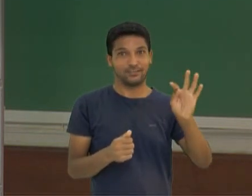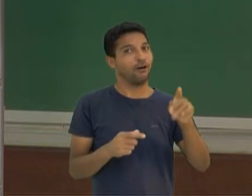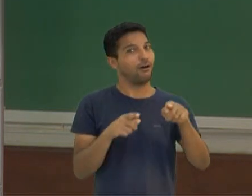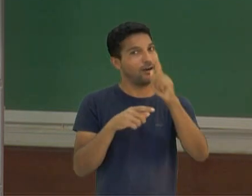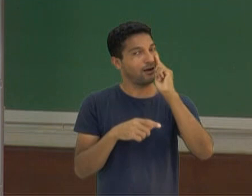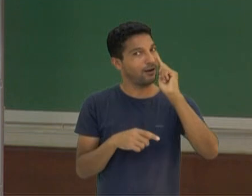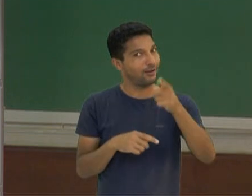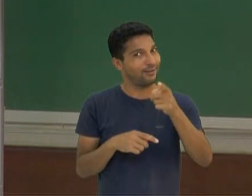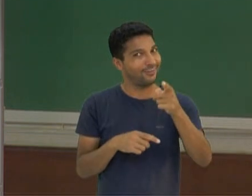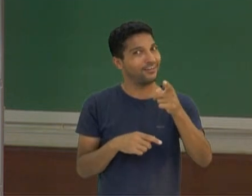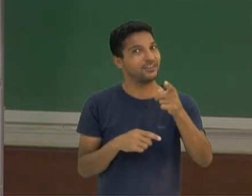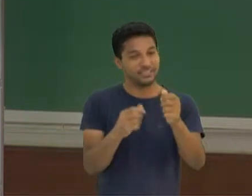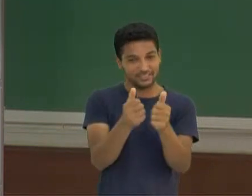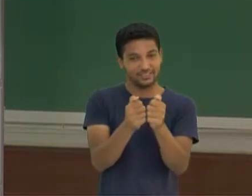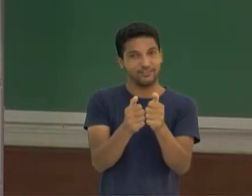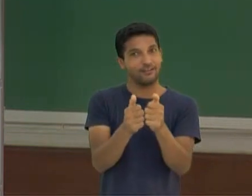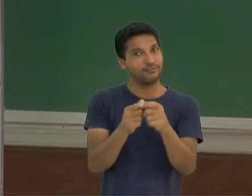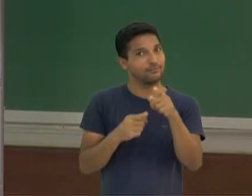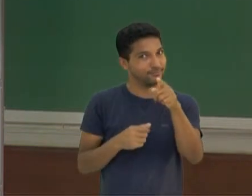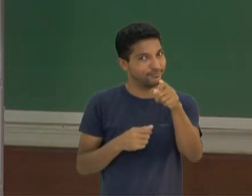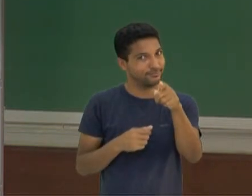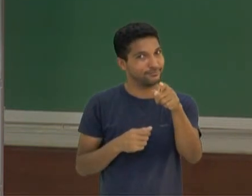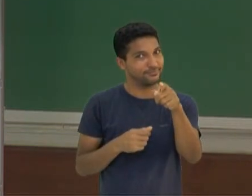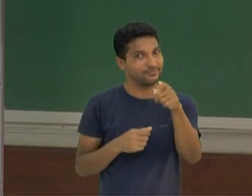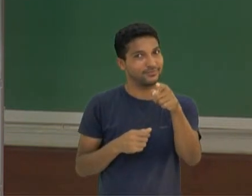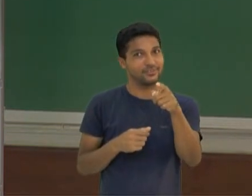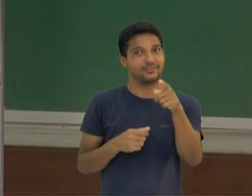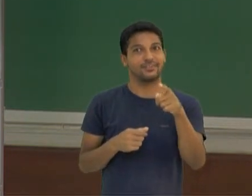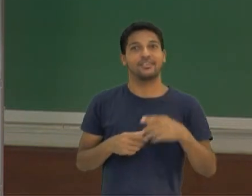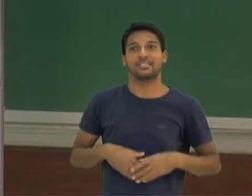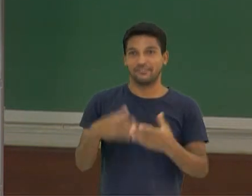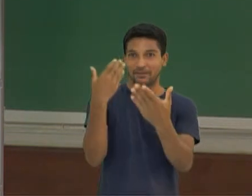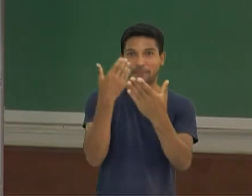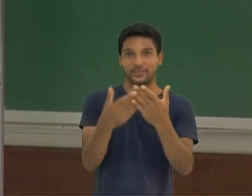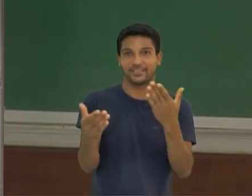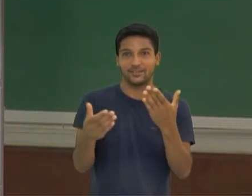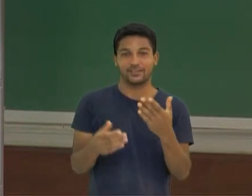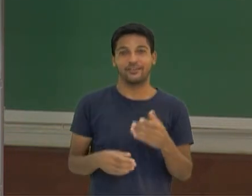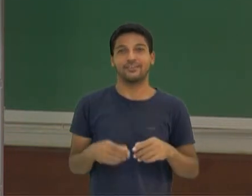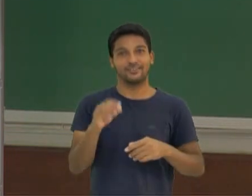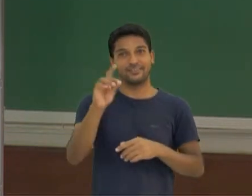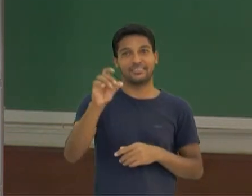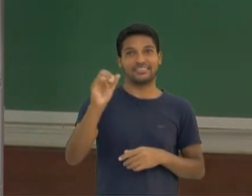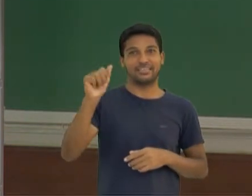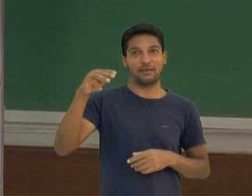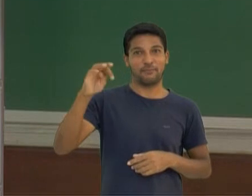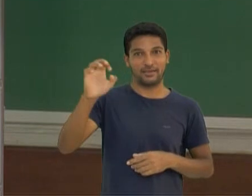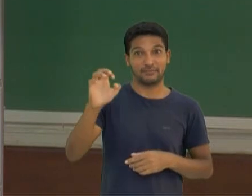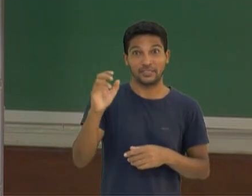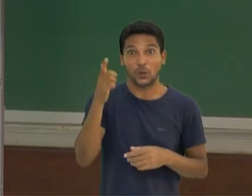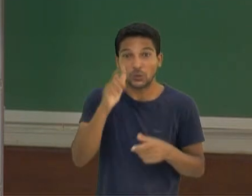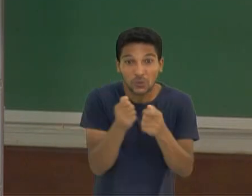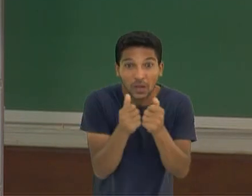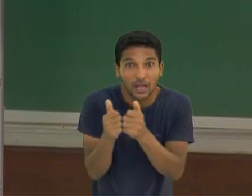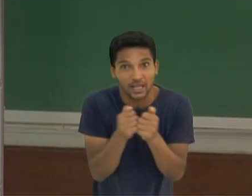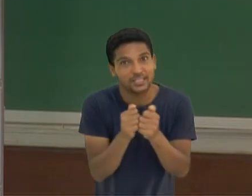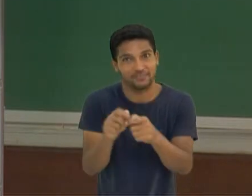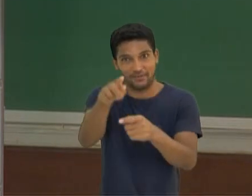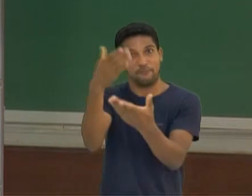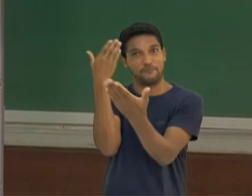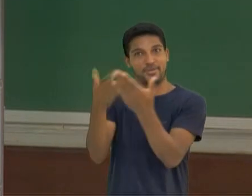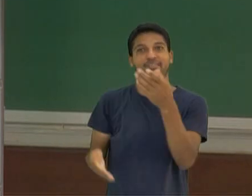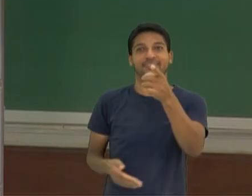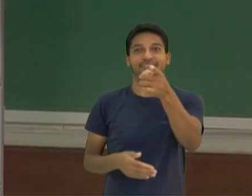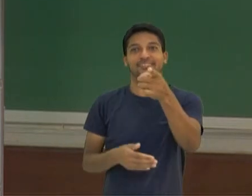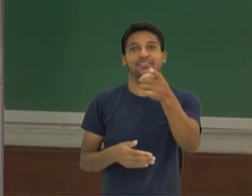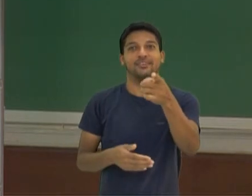Você vai perder todos os diamantes que você tem, que você conquistou na vida, velho. Você vai cair na ranqueada, bicho. Então, se eu